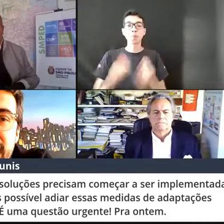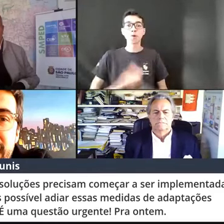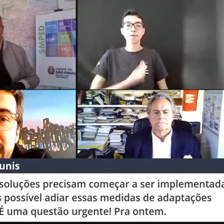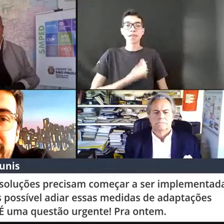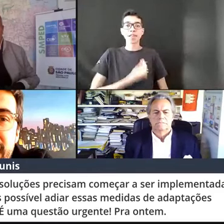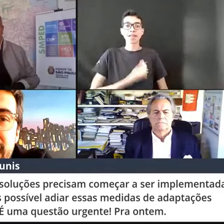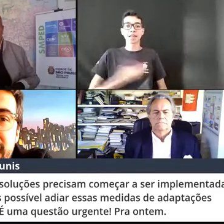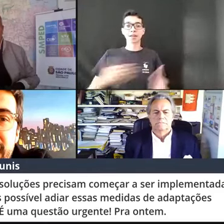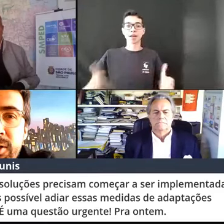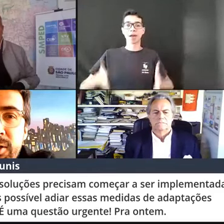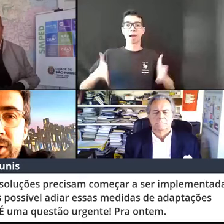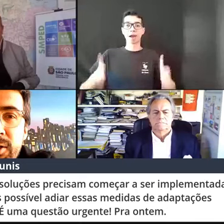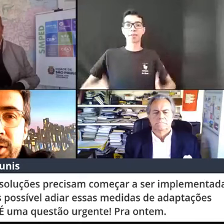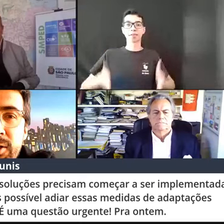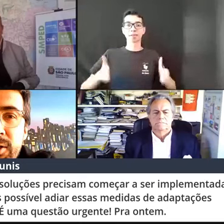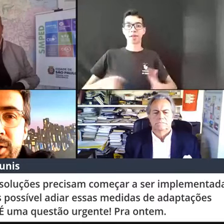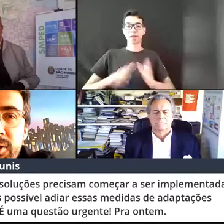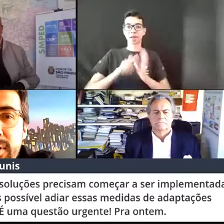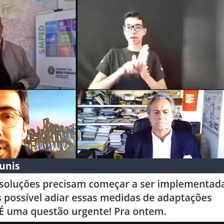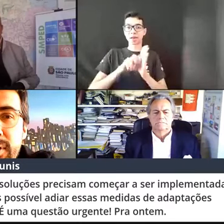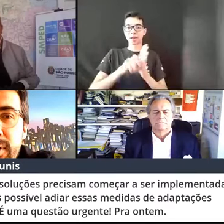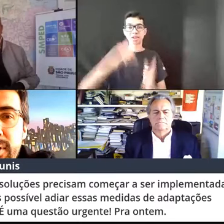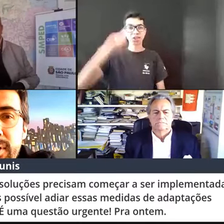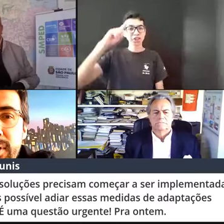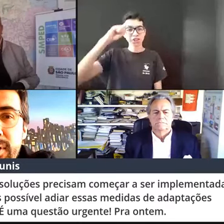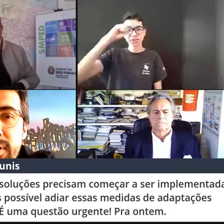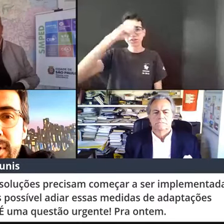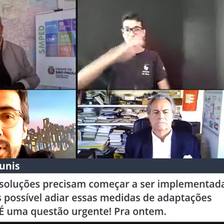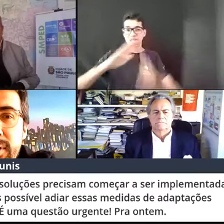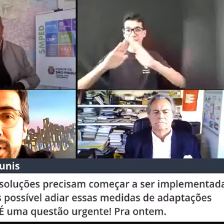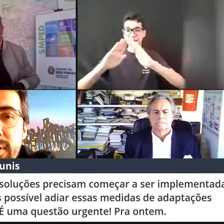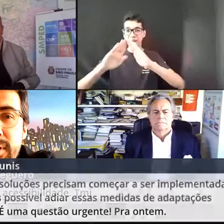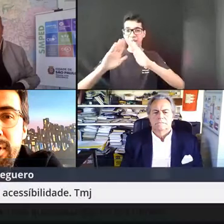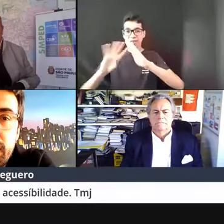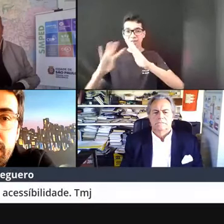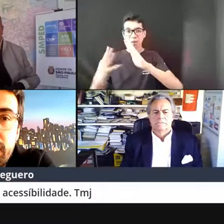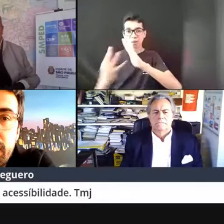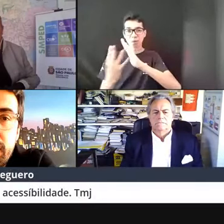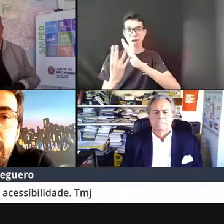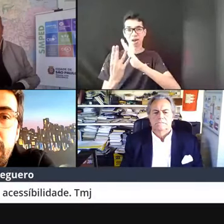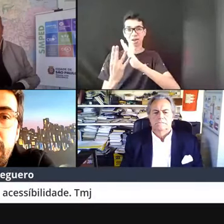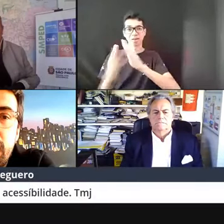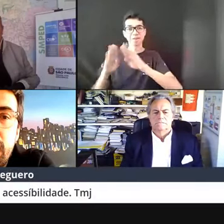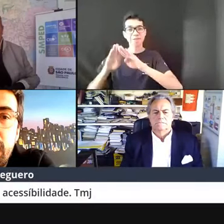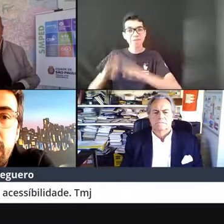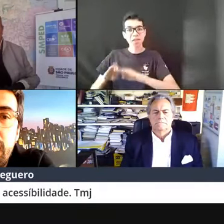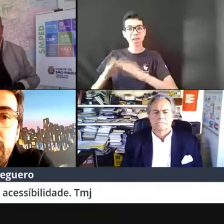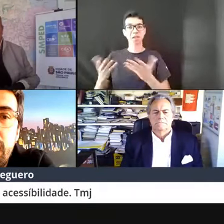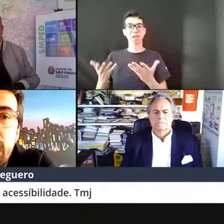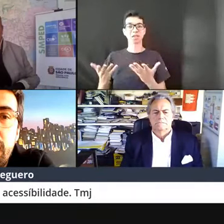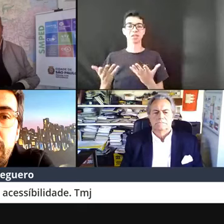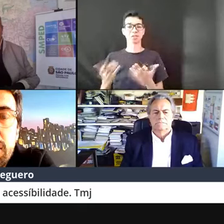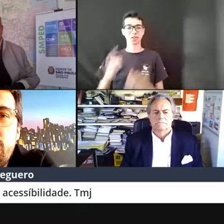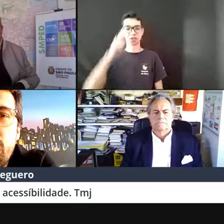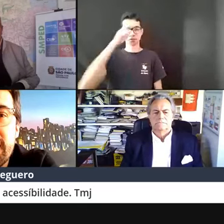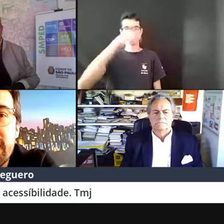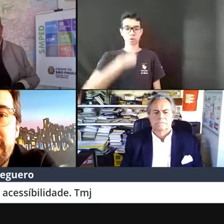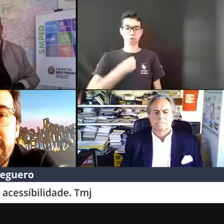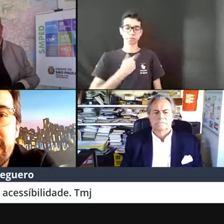gente fica em casa. Então são questões como essa que a gente acha importante